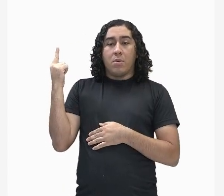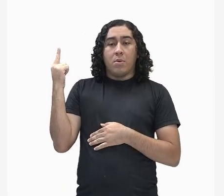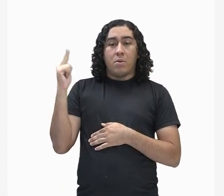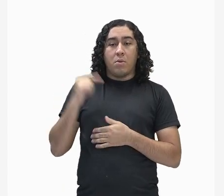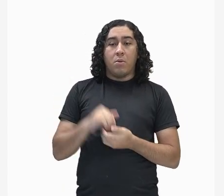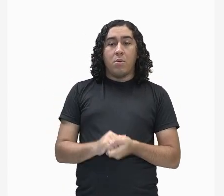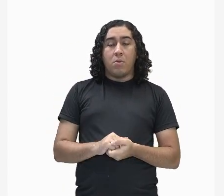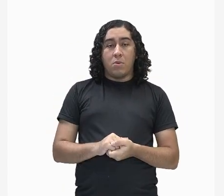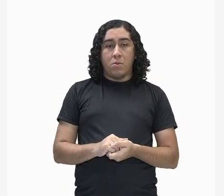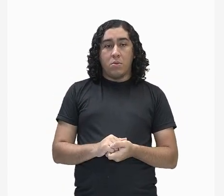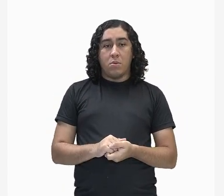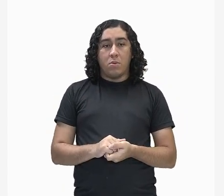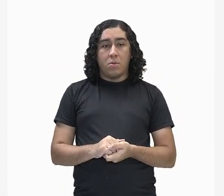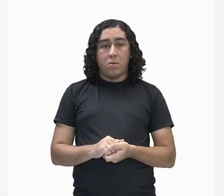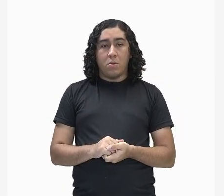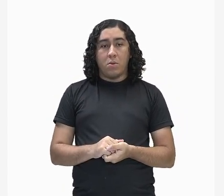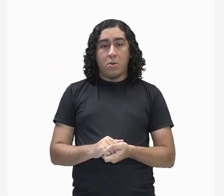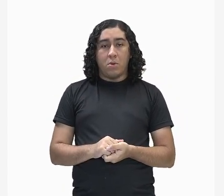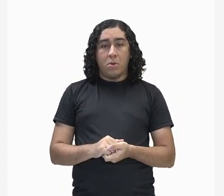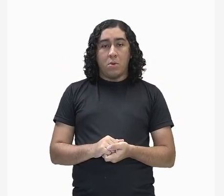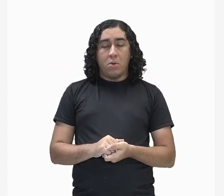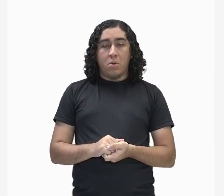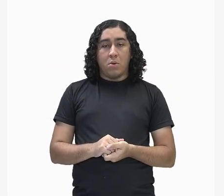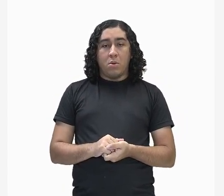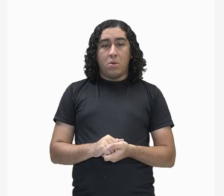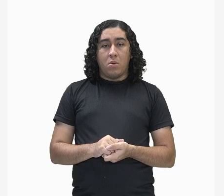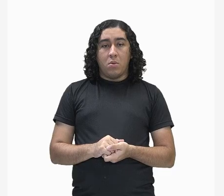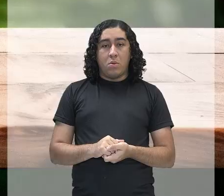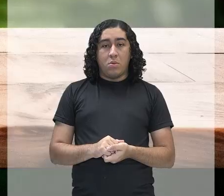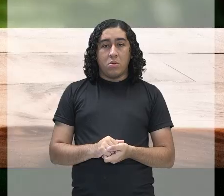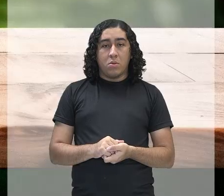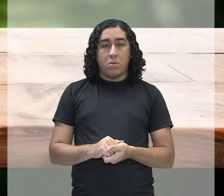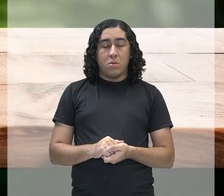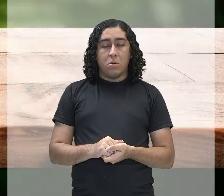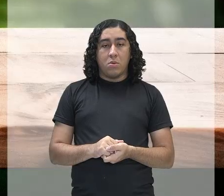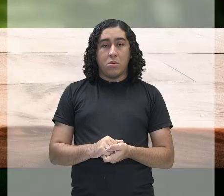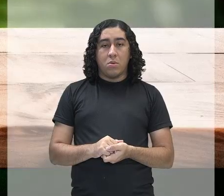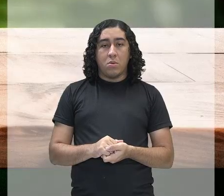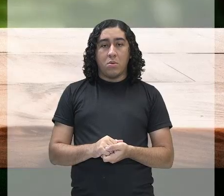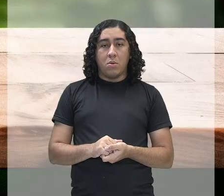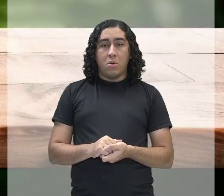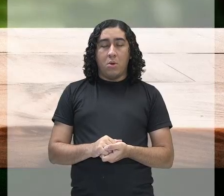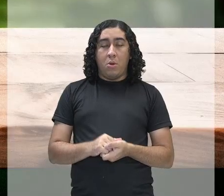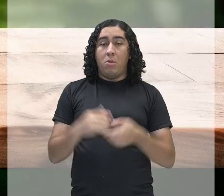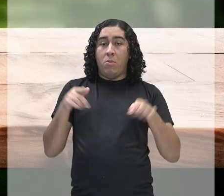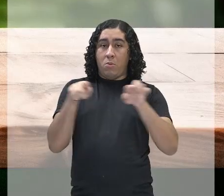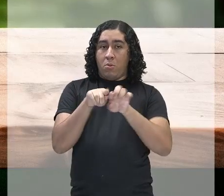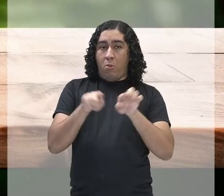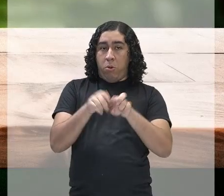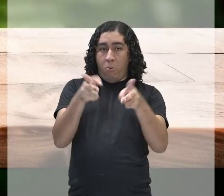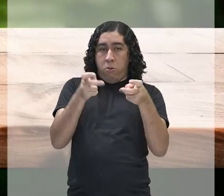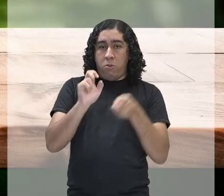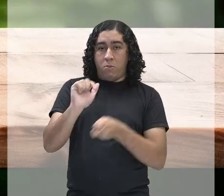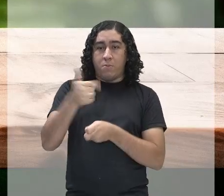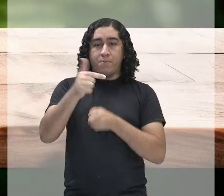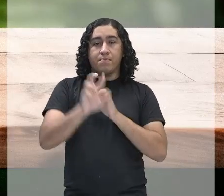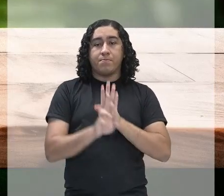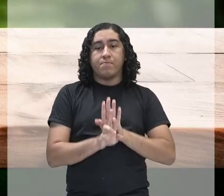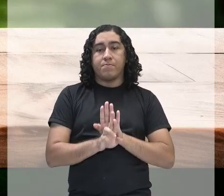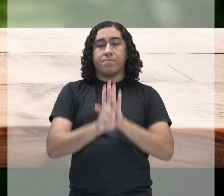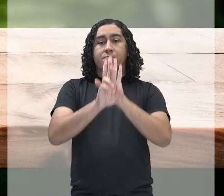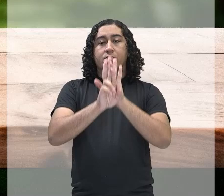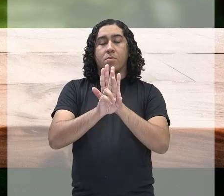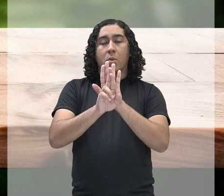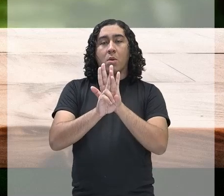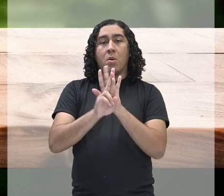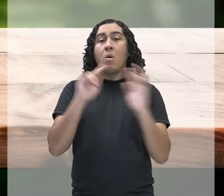e poliquetas, tá bom? E aí vamos observar também, né, um outro representante ainda falando sobre